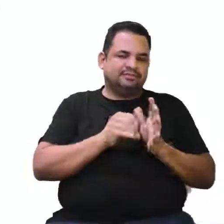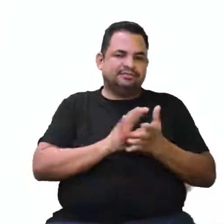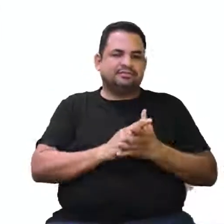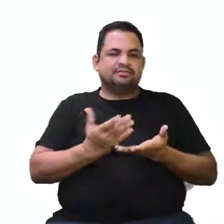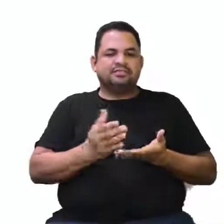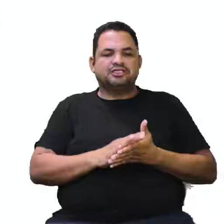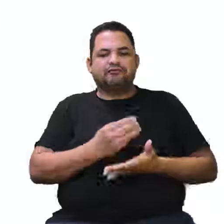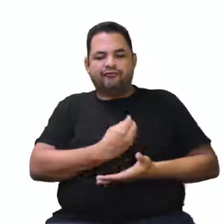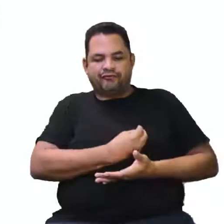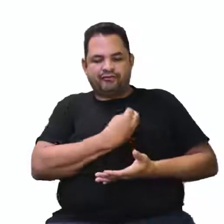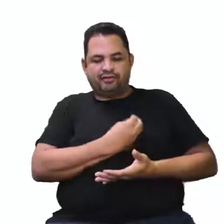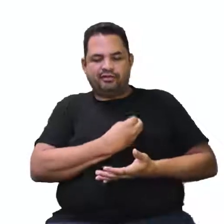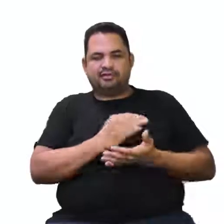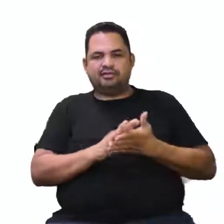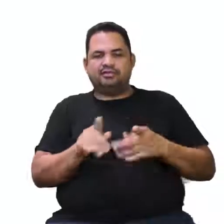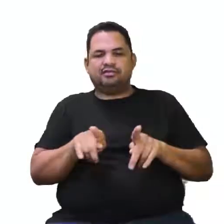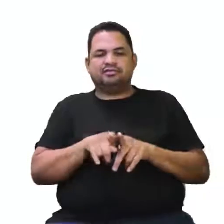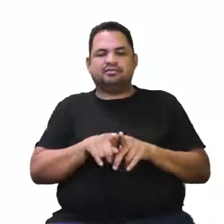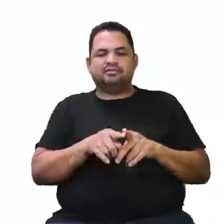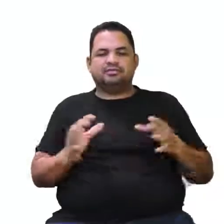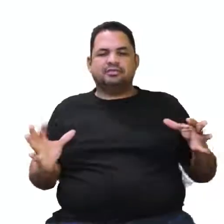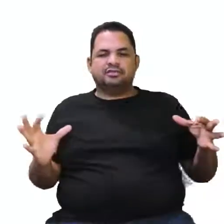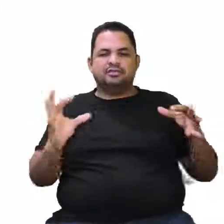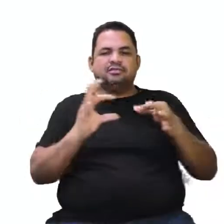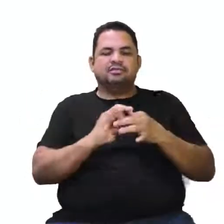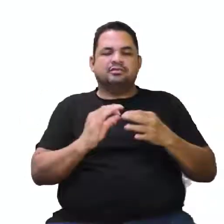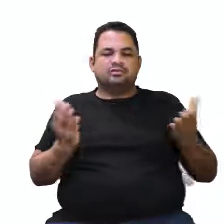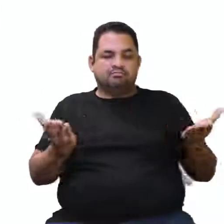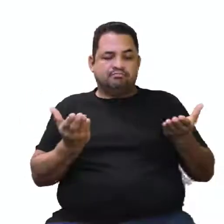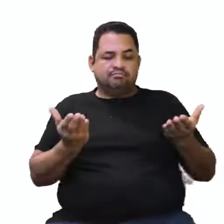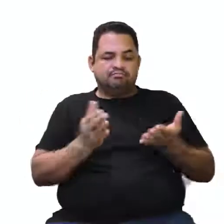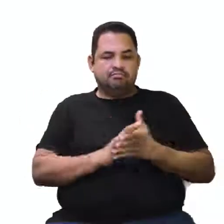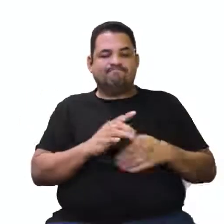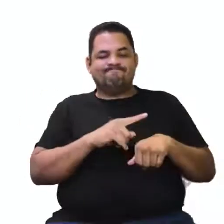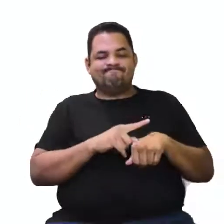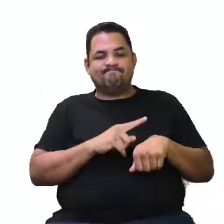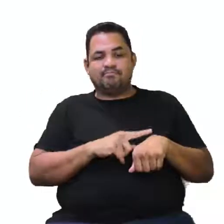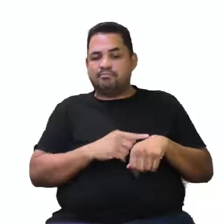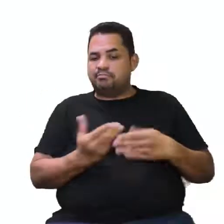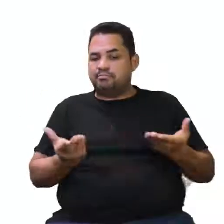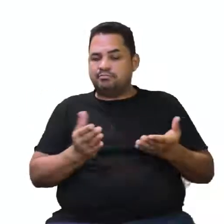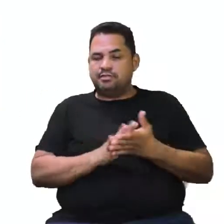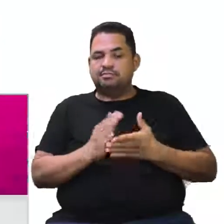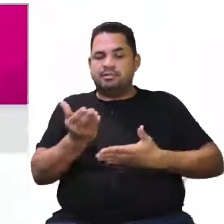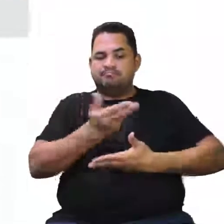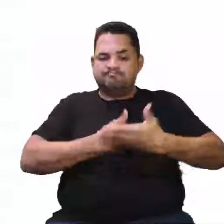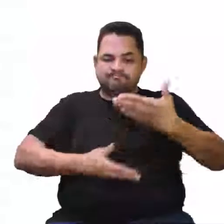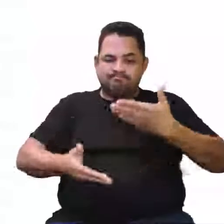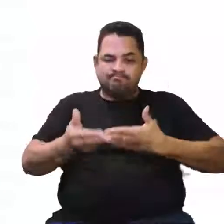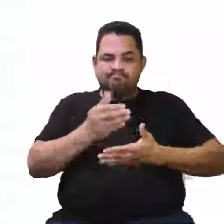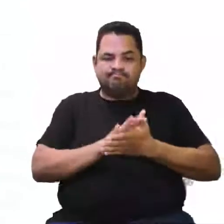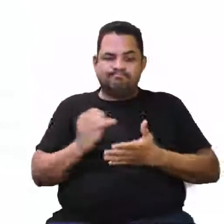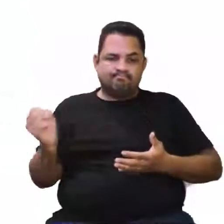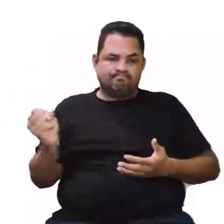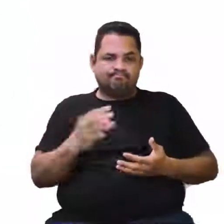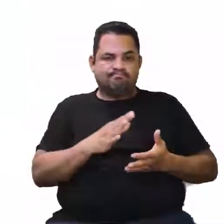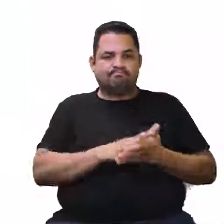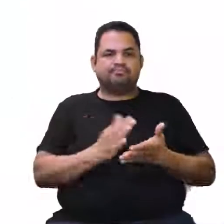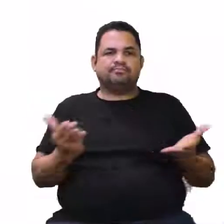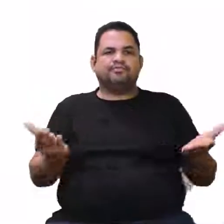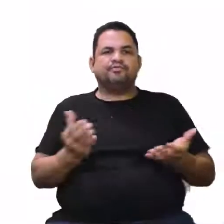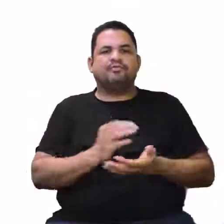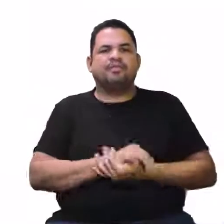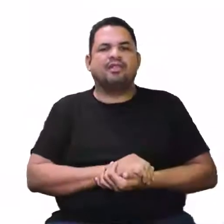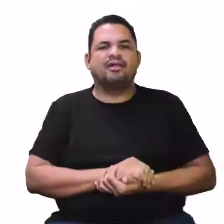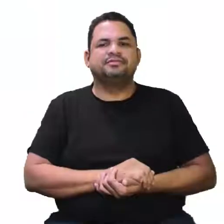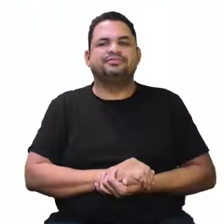de existência. Isso, e que vai estar associado nesse momento, que é o momento que o jovem da mediação passa agora, né? Isso.